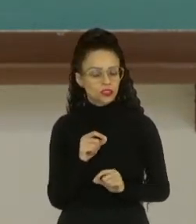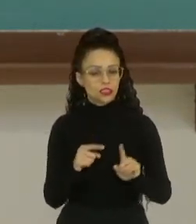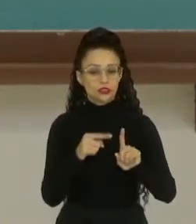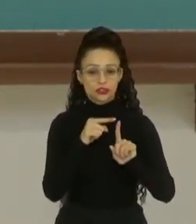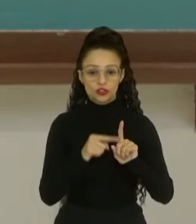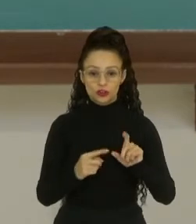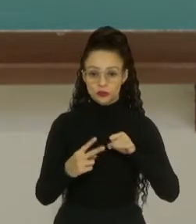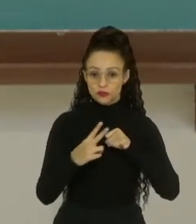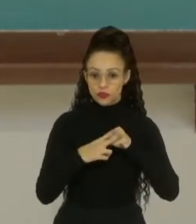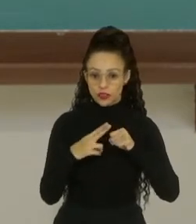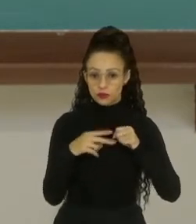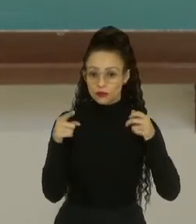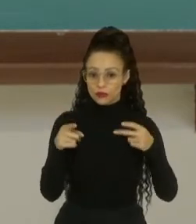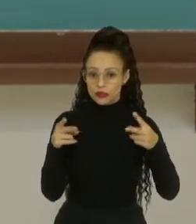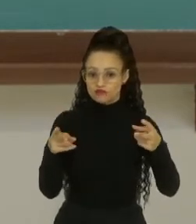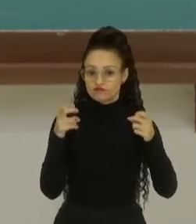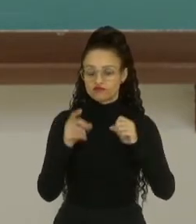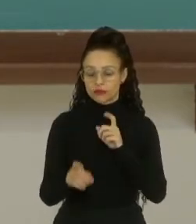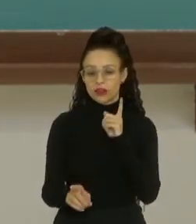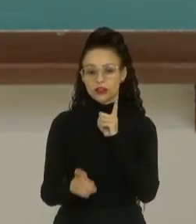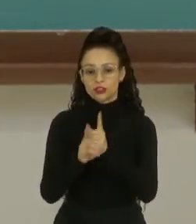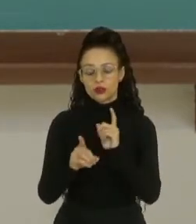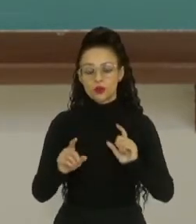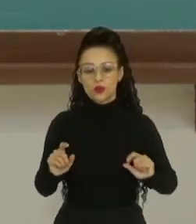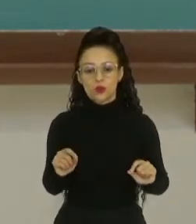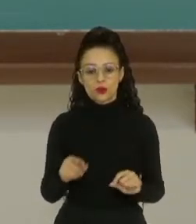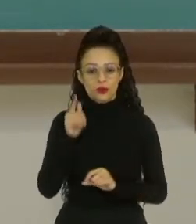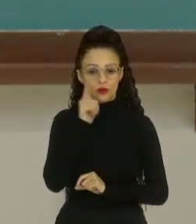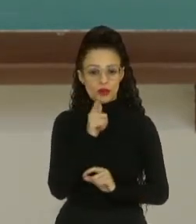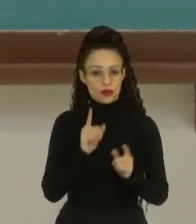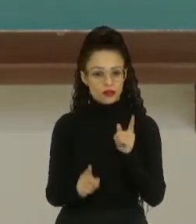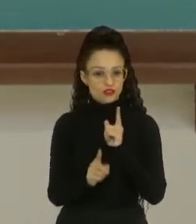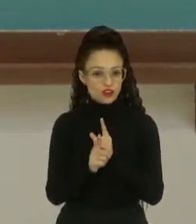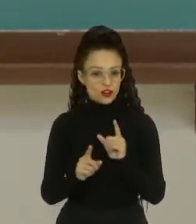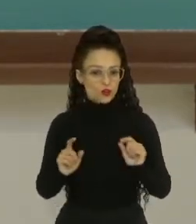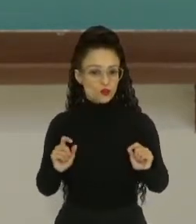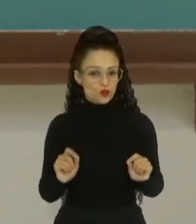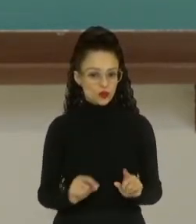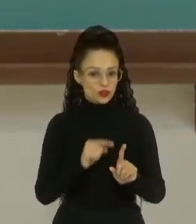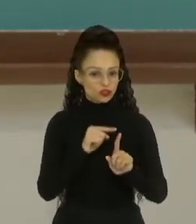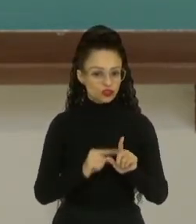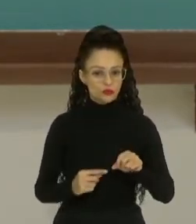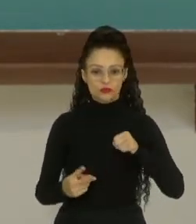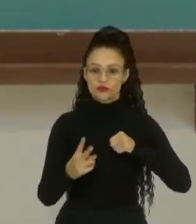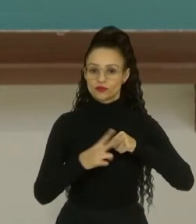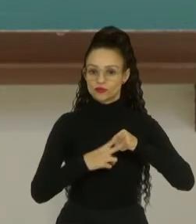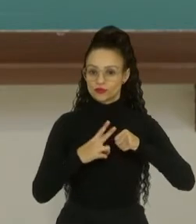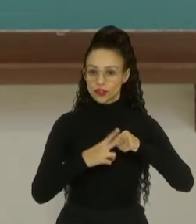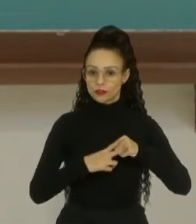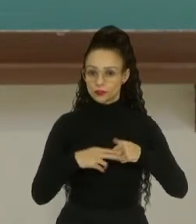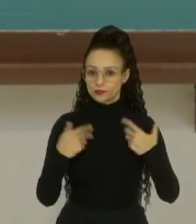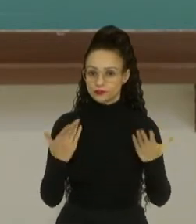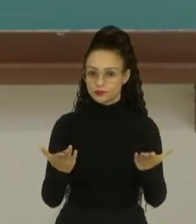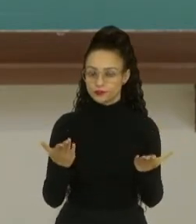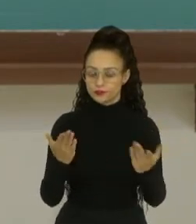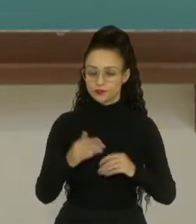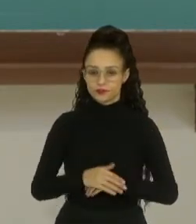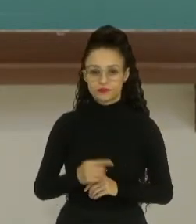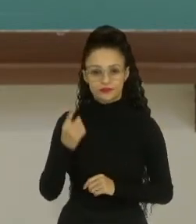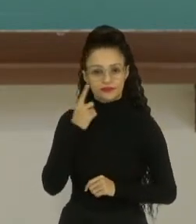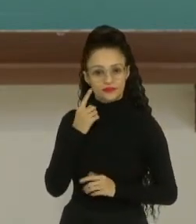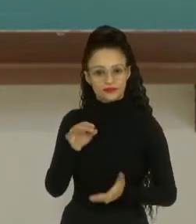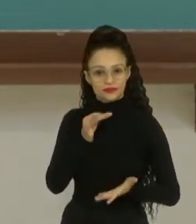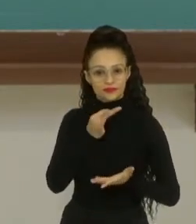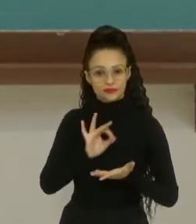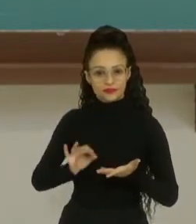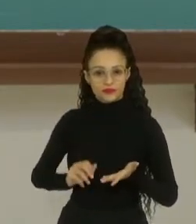verbais observadas, né? O que que você conseguiu identificar? Quais eram os verbos apresentados? Vamos ver